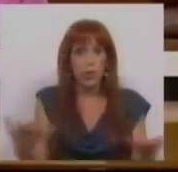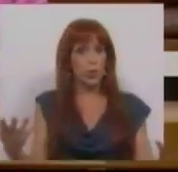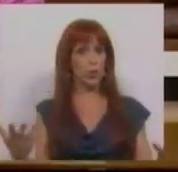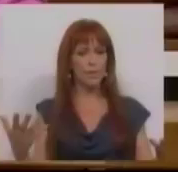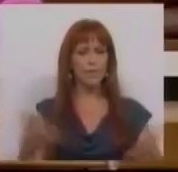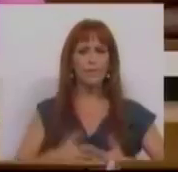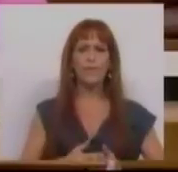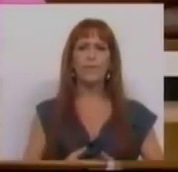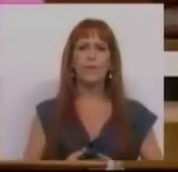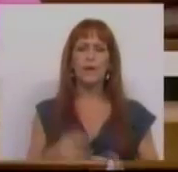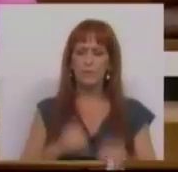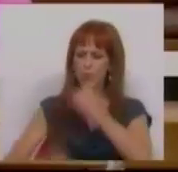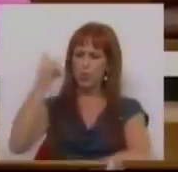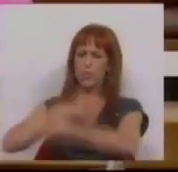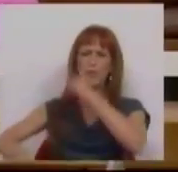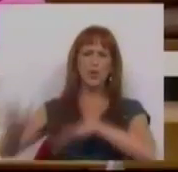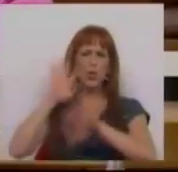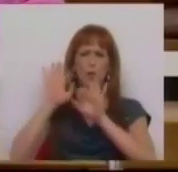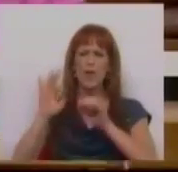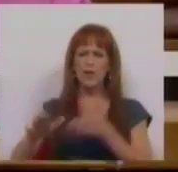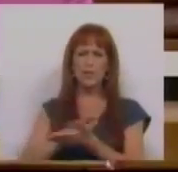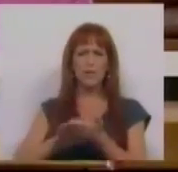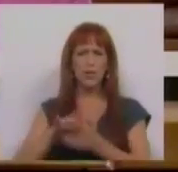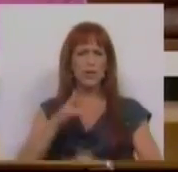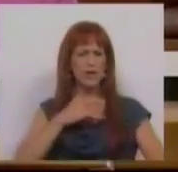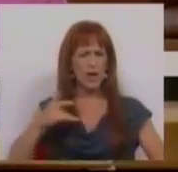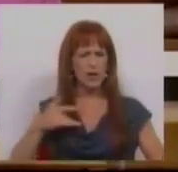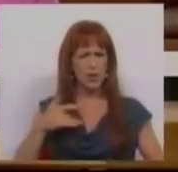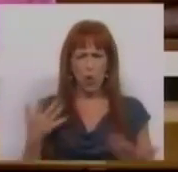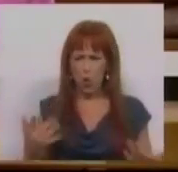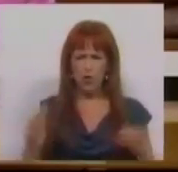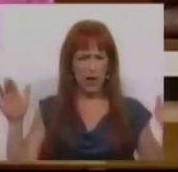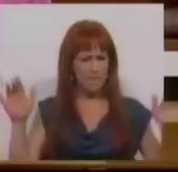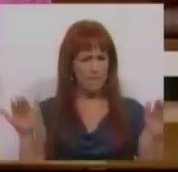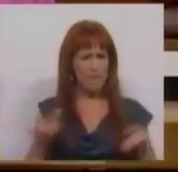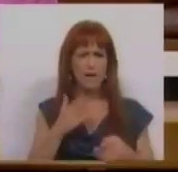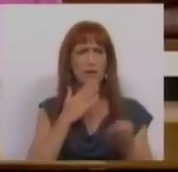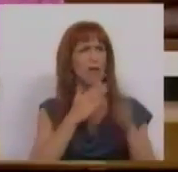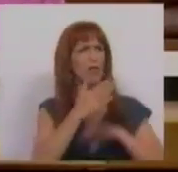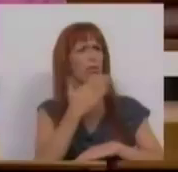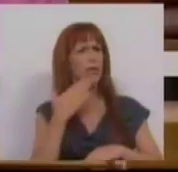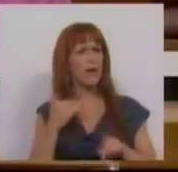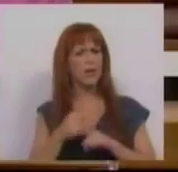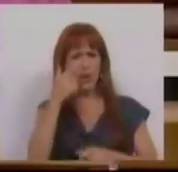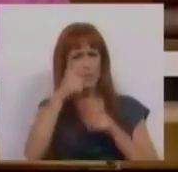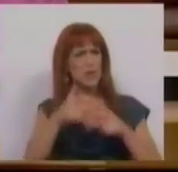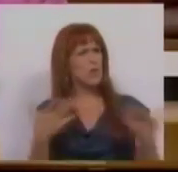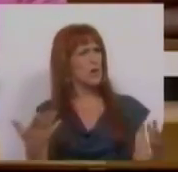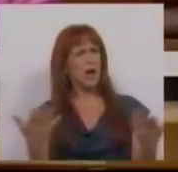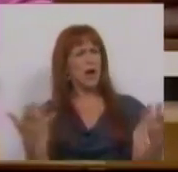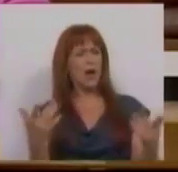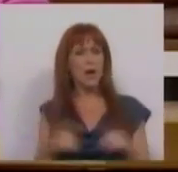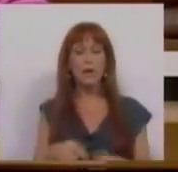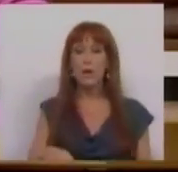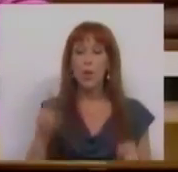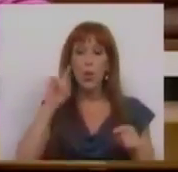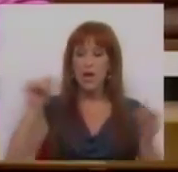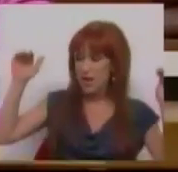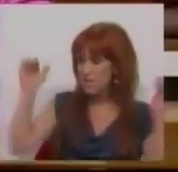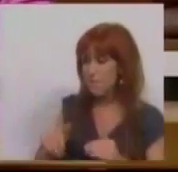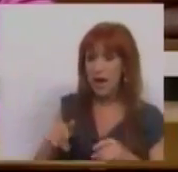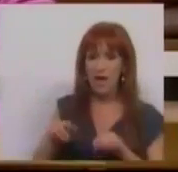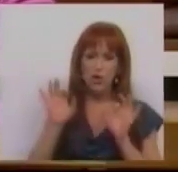precisa. Retrocedemos nos cuidados primários de saúde. Hoje há menos acessibilidade por parte dos utentes e menos